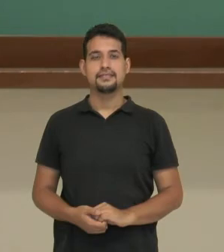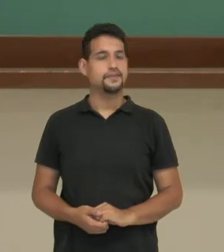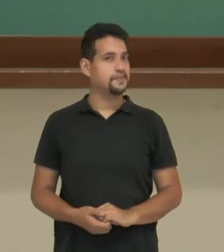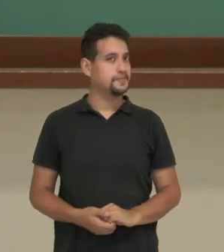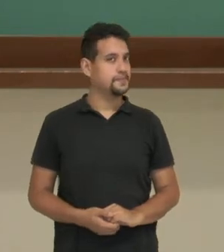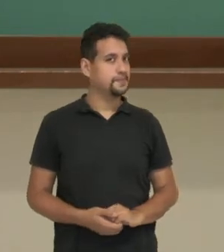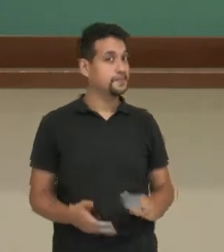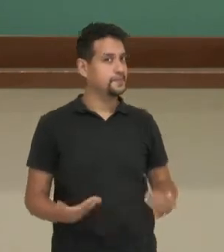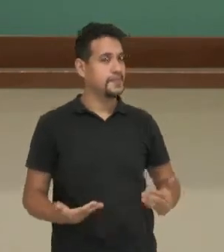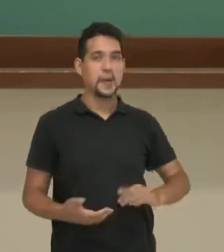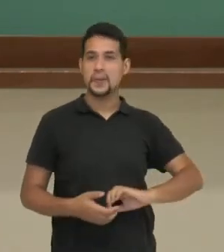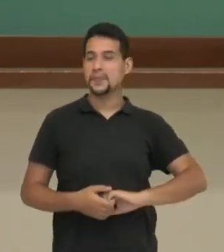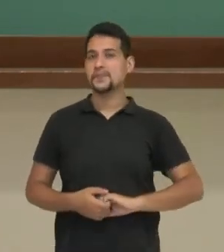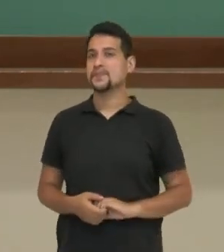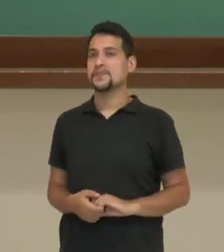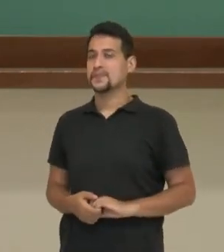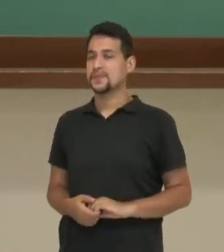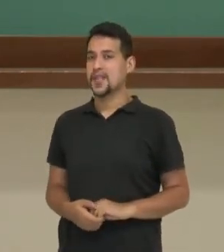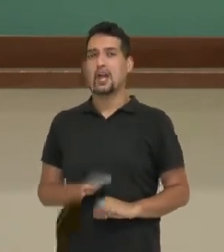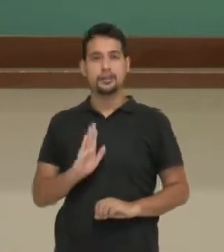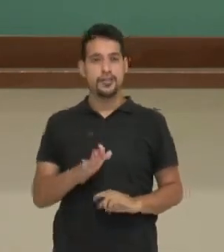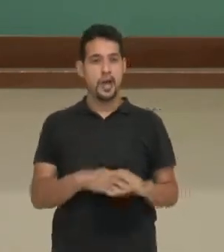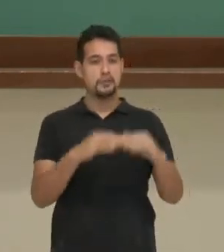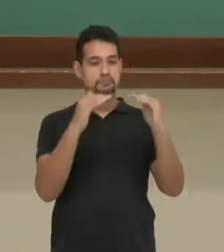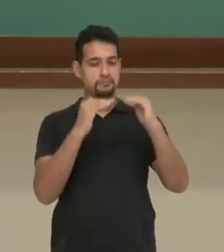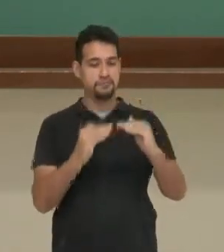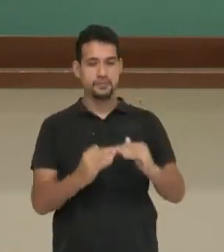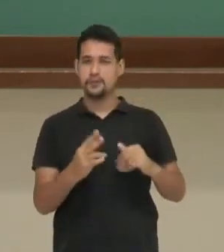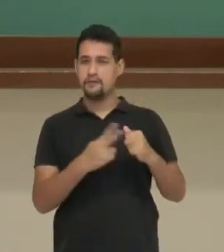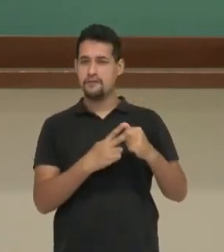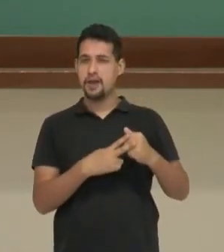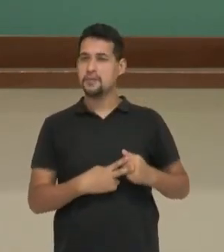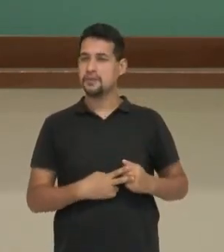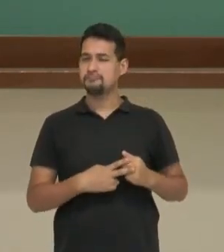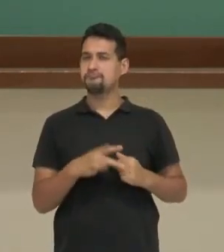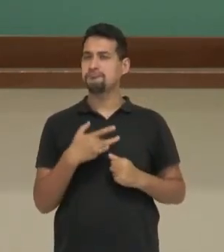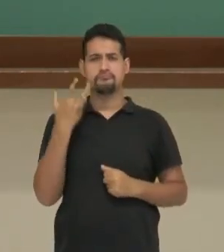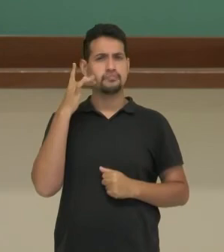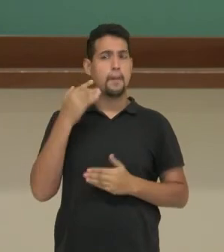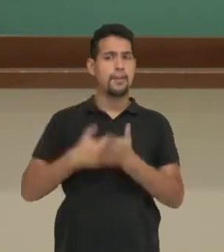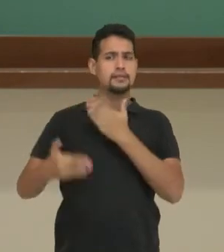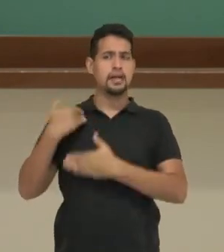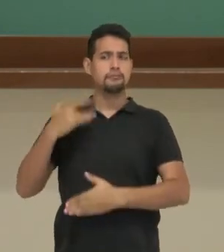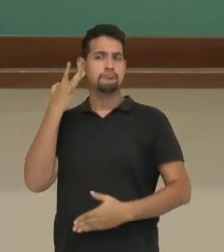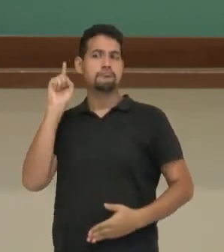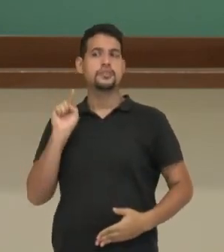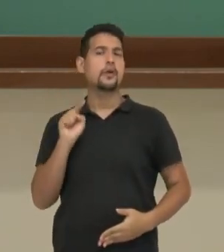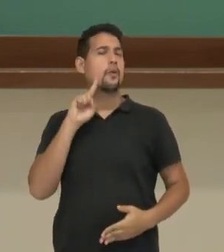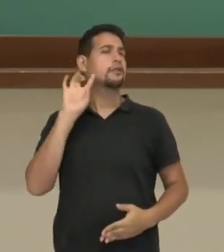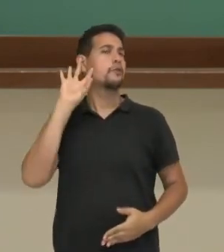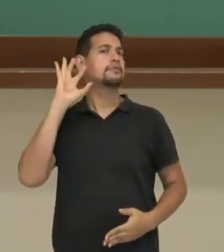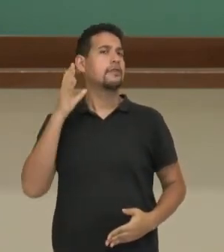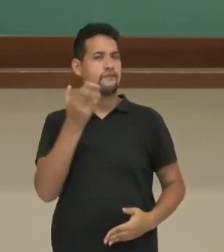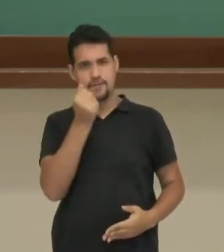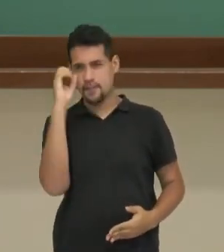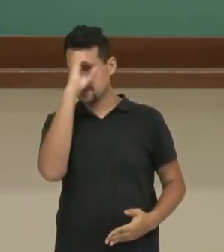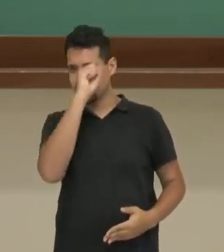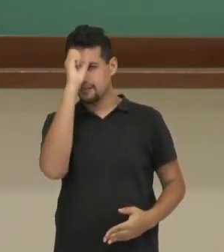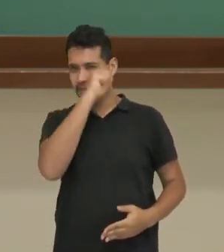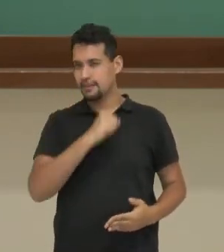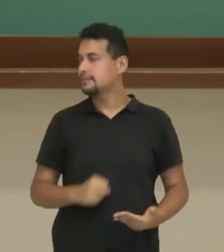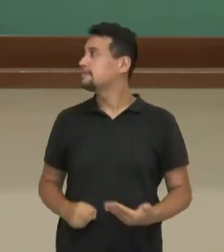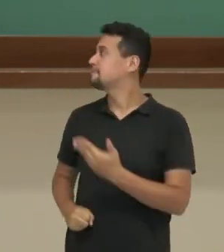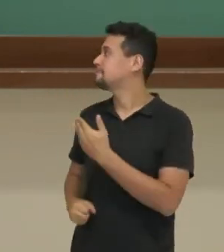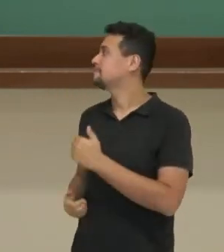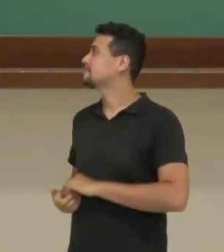E aí, chicos e chicas, conjugaram os verbos no pretérito indefinido? Vamos a ver aqui.